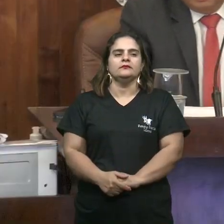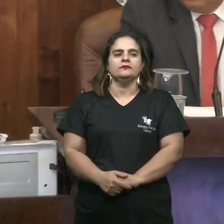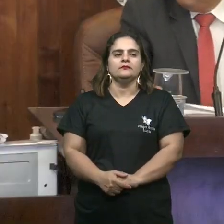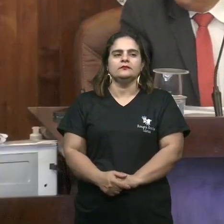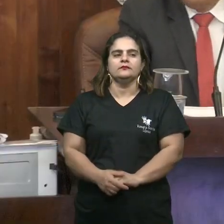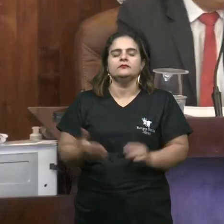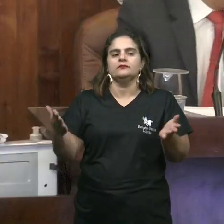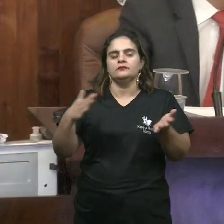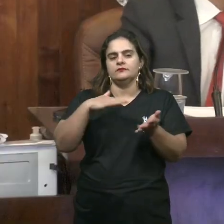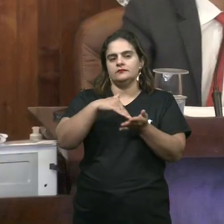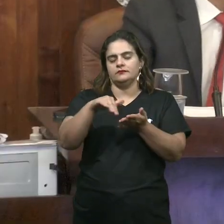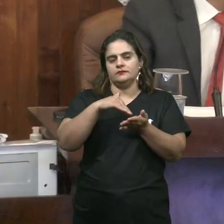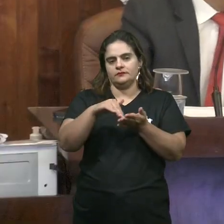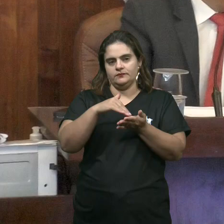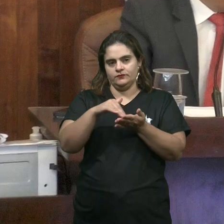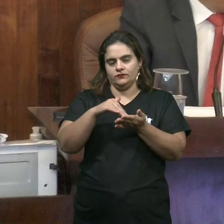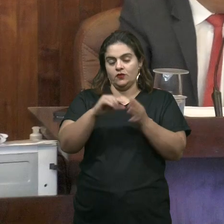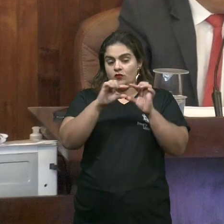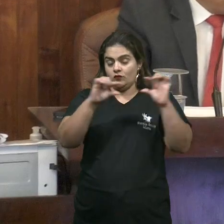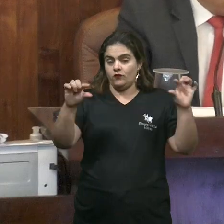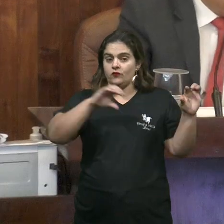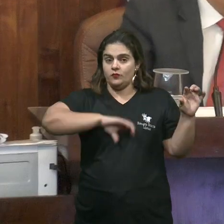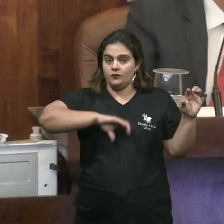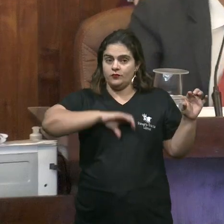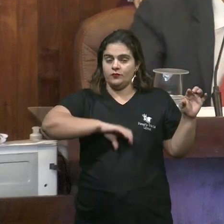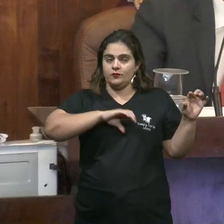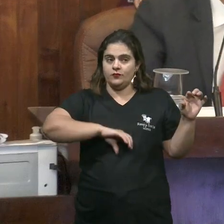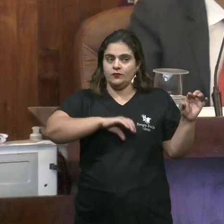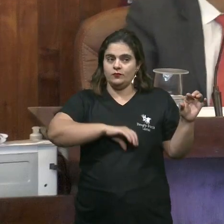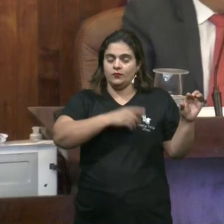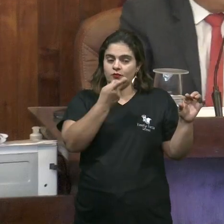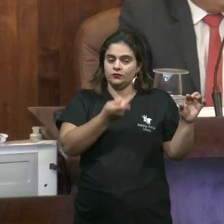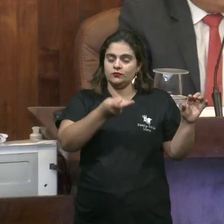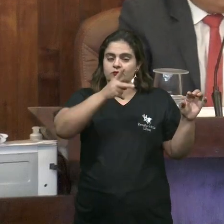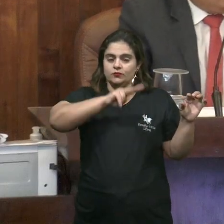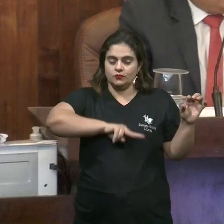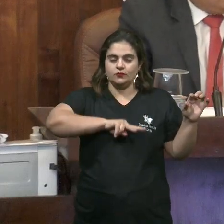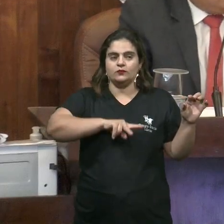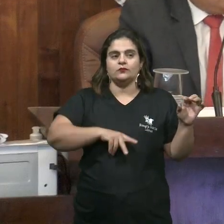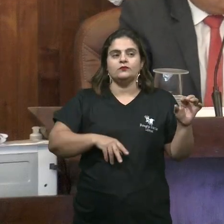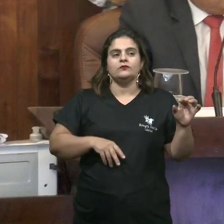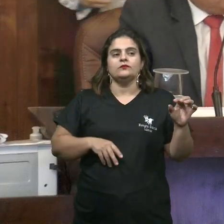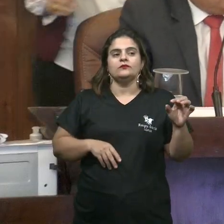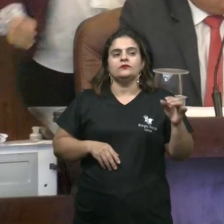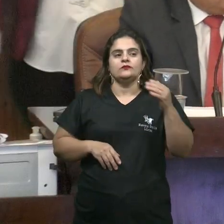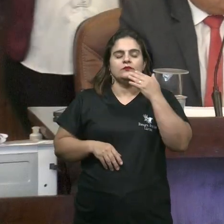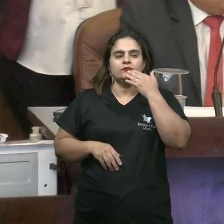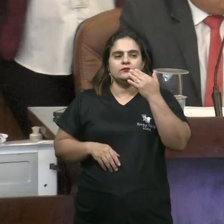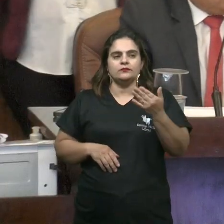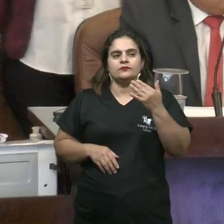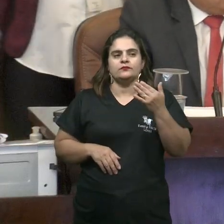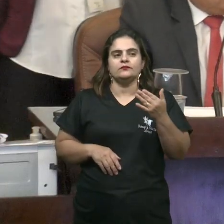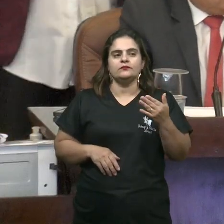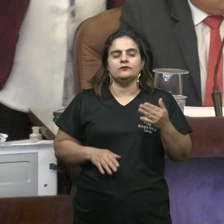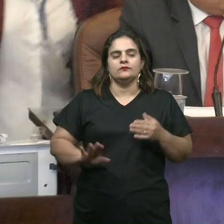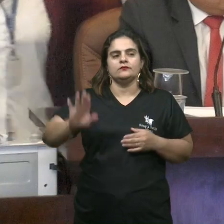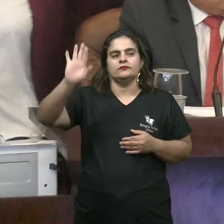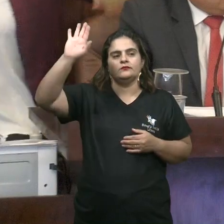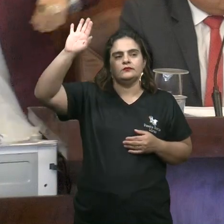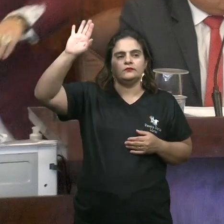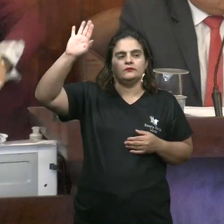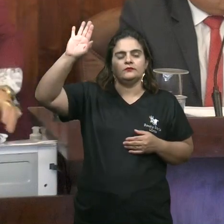A secretaria fará a correção da redação, solicitado requerimento verbal pelo vereador Júnior Moraes. Questão de